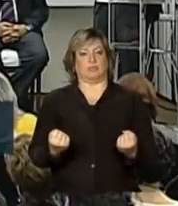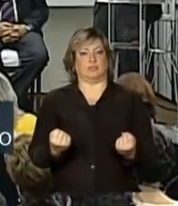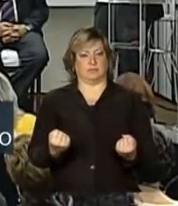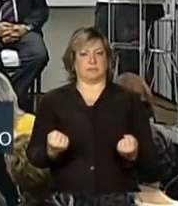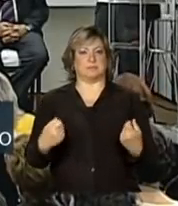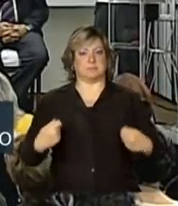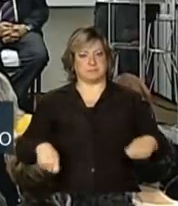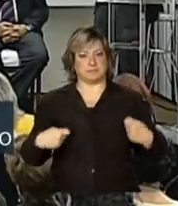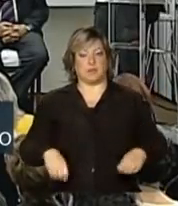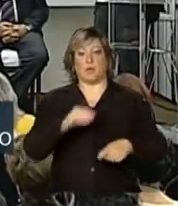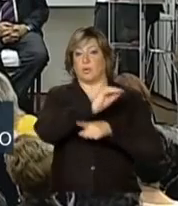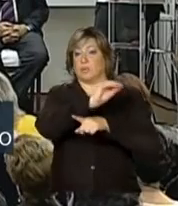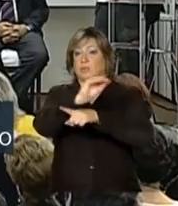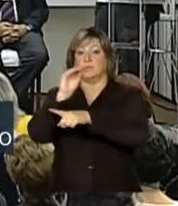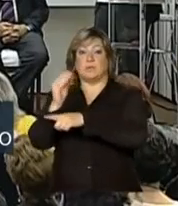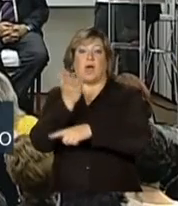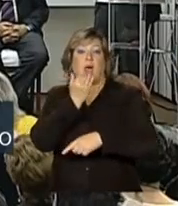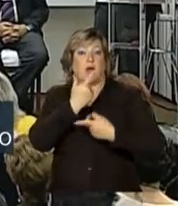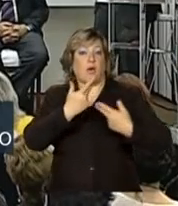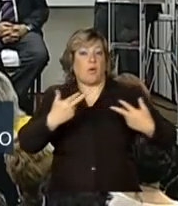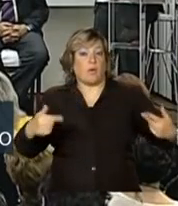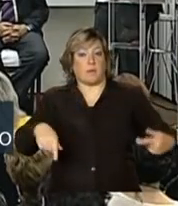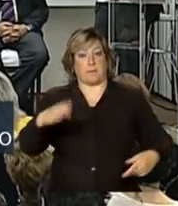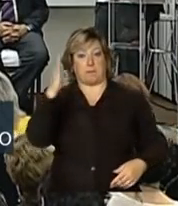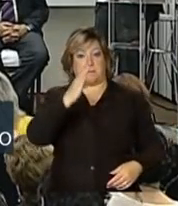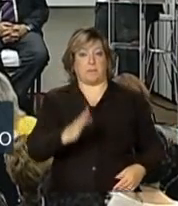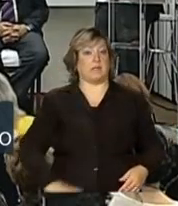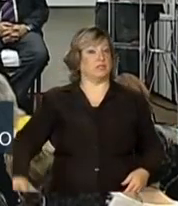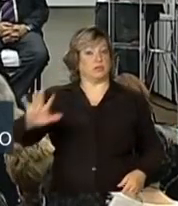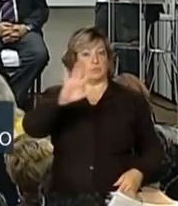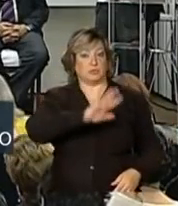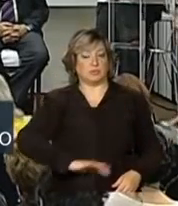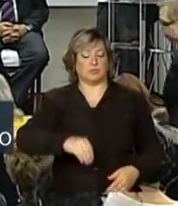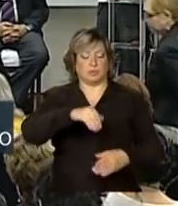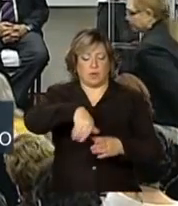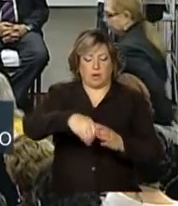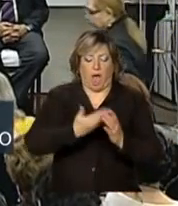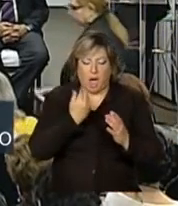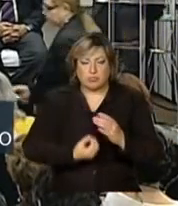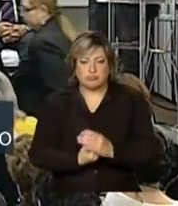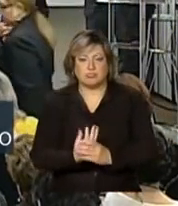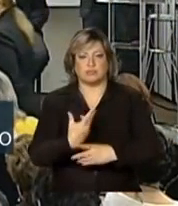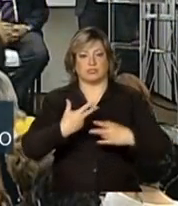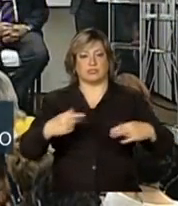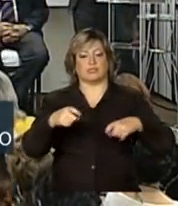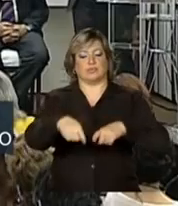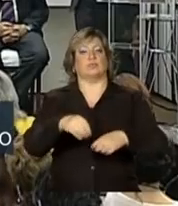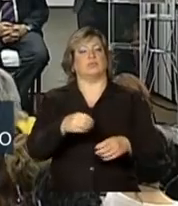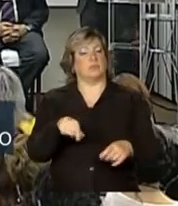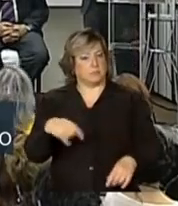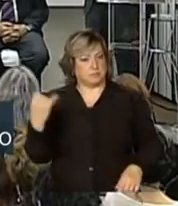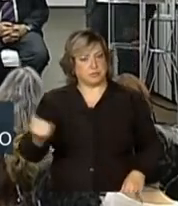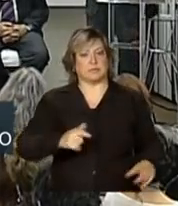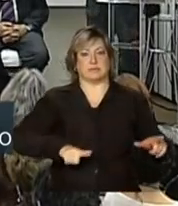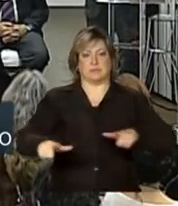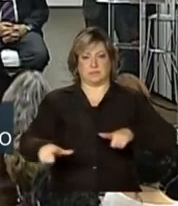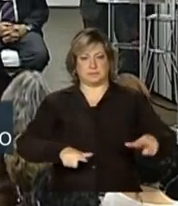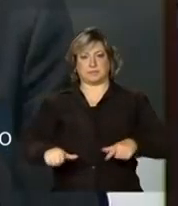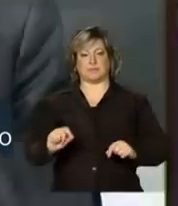que alimente esse país com alimento saudável, com alimento sustentável, e que isso permita o